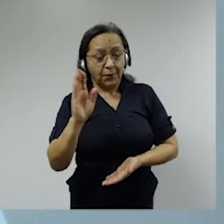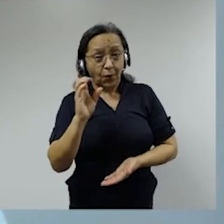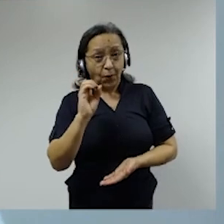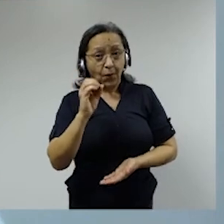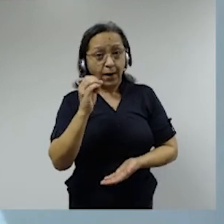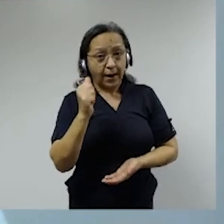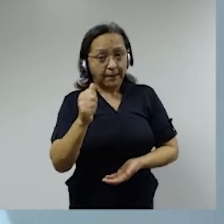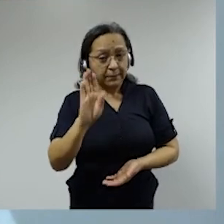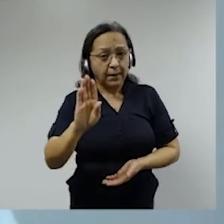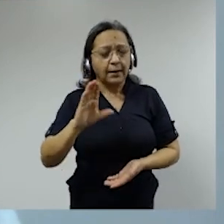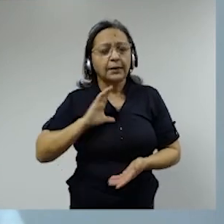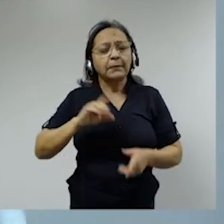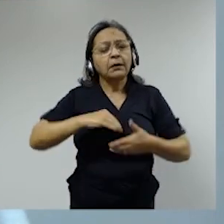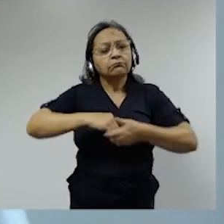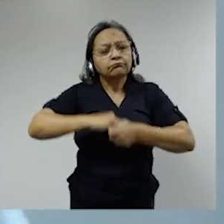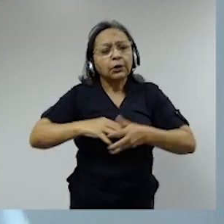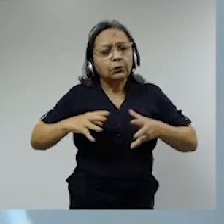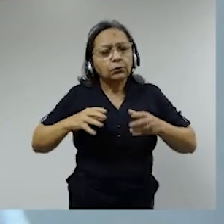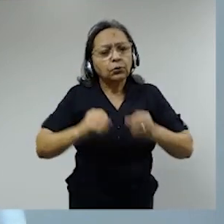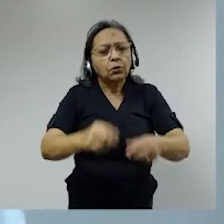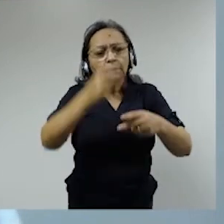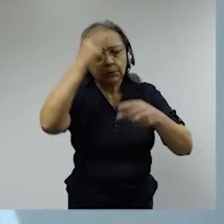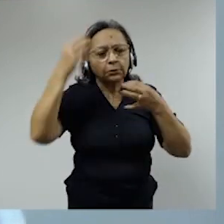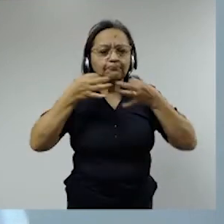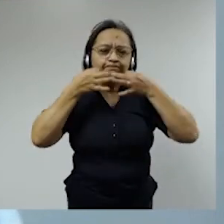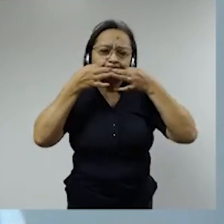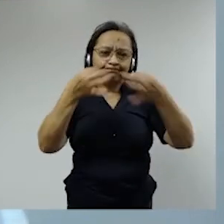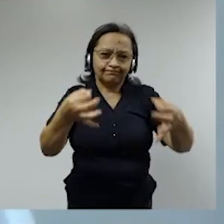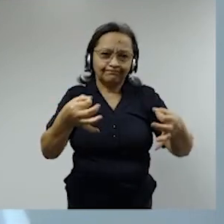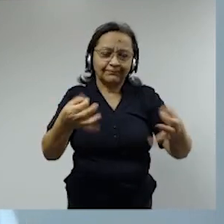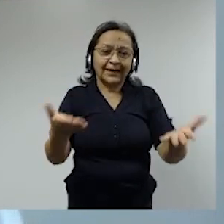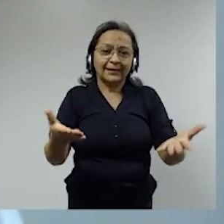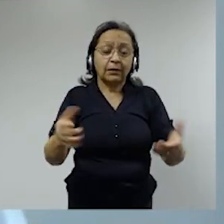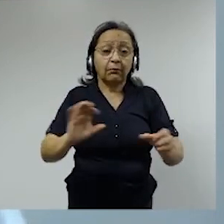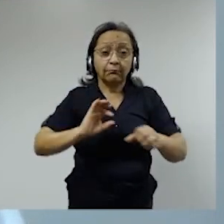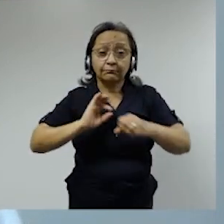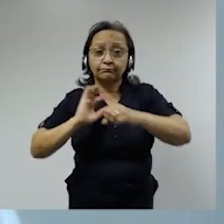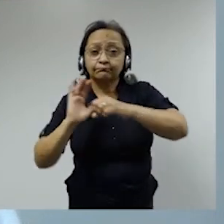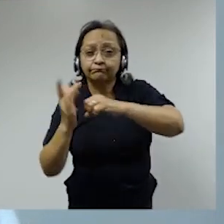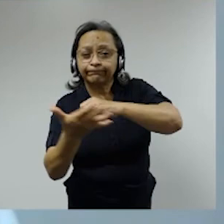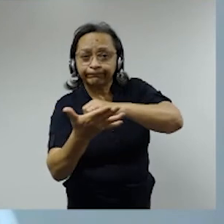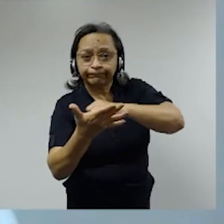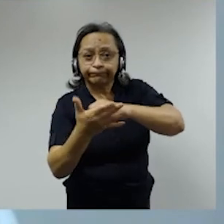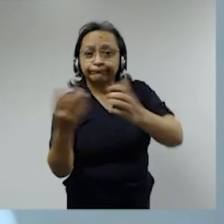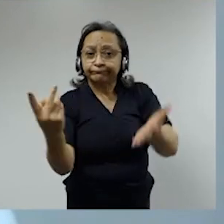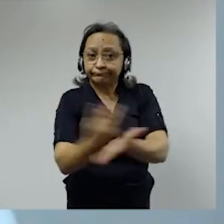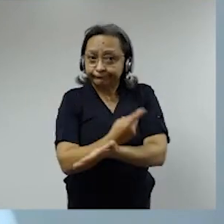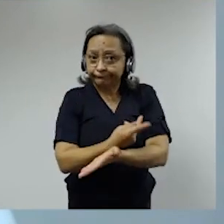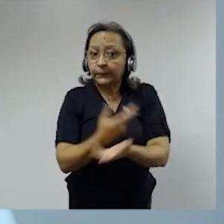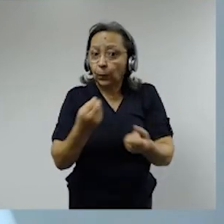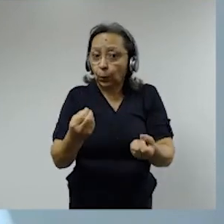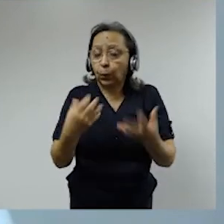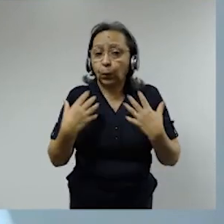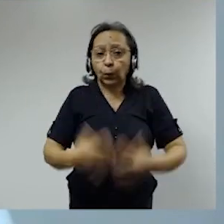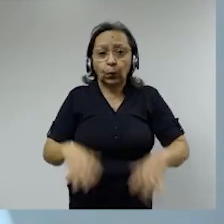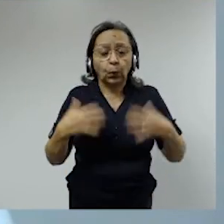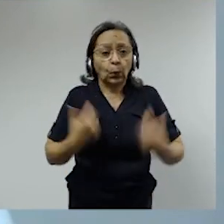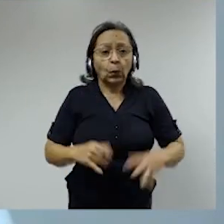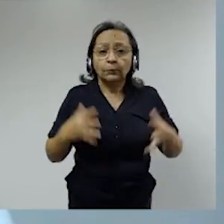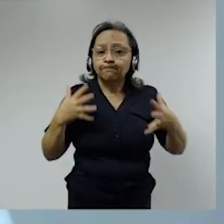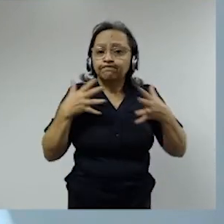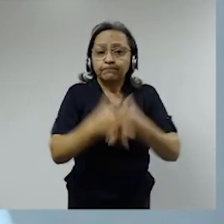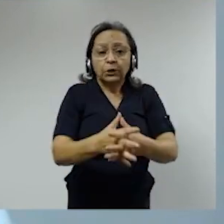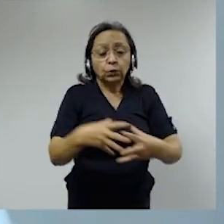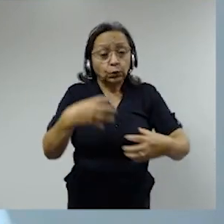Cumprimento os ouvintes. A pandemia causada pelo novo coronavírus impactou todos os setores,